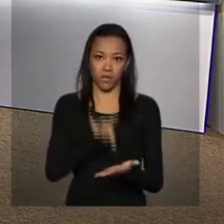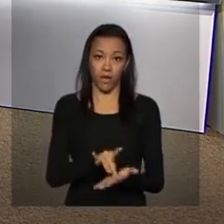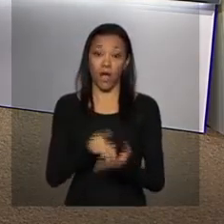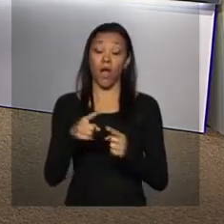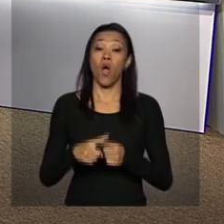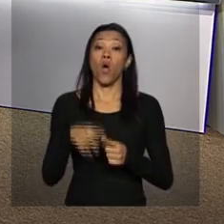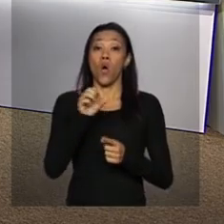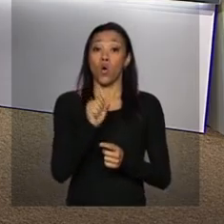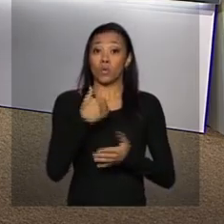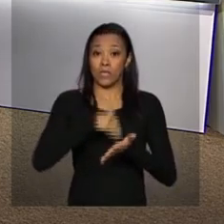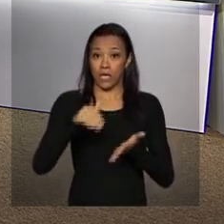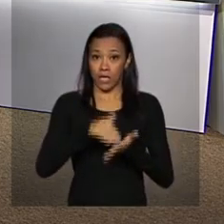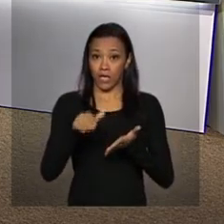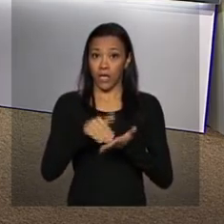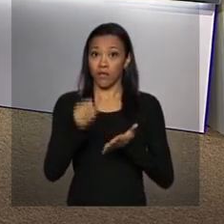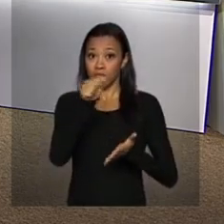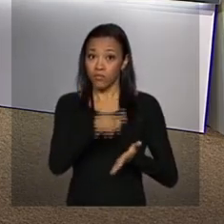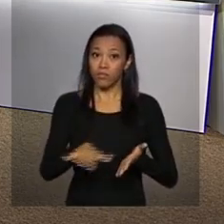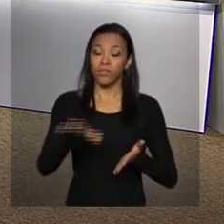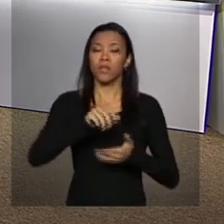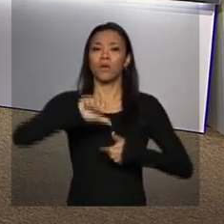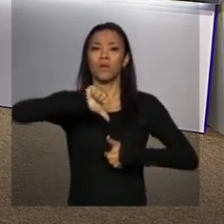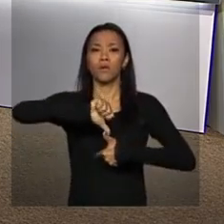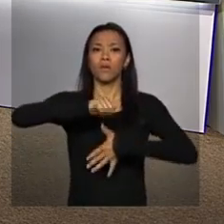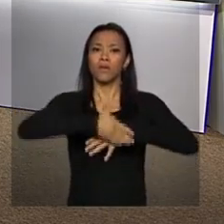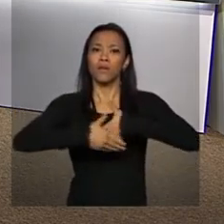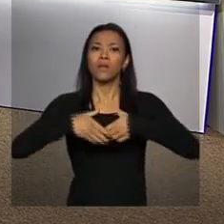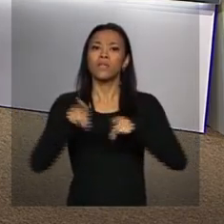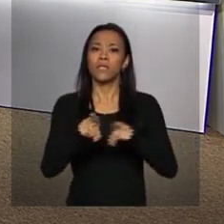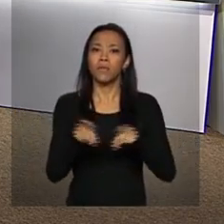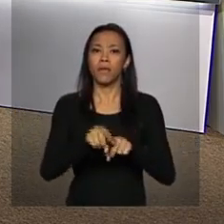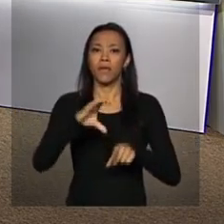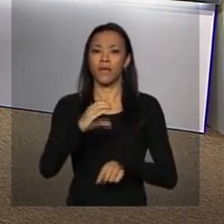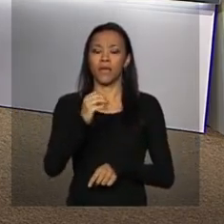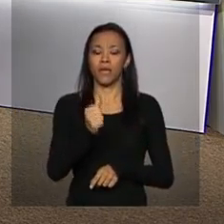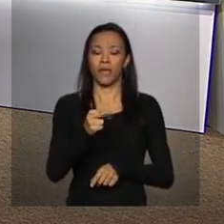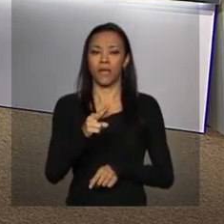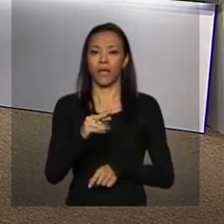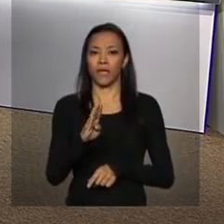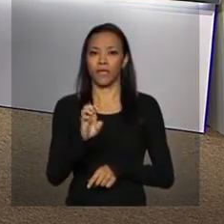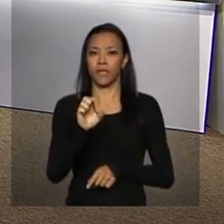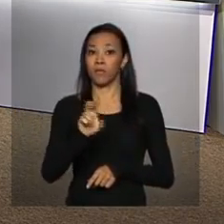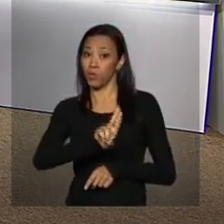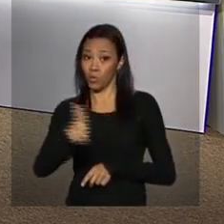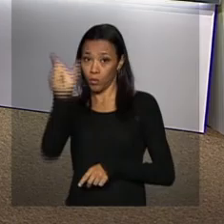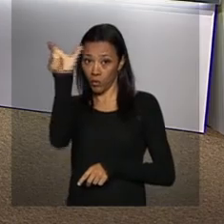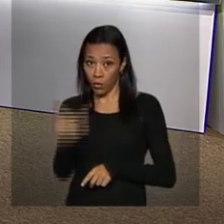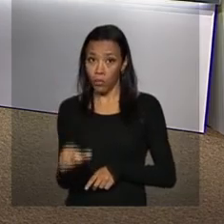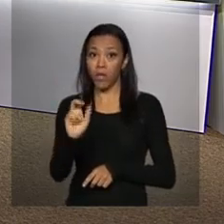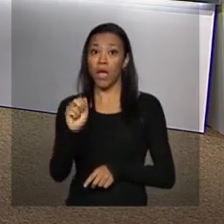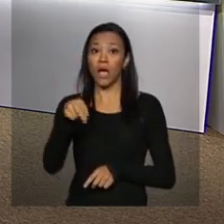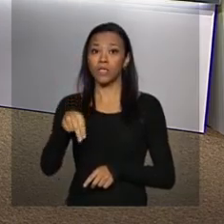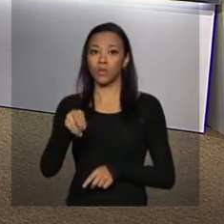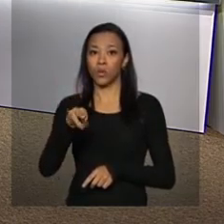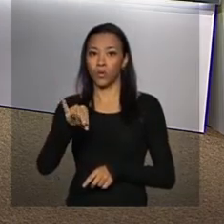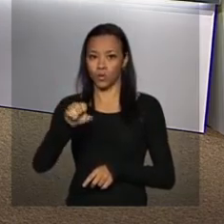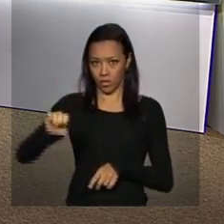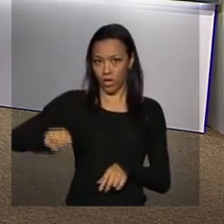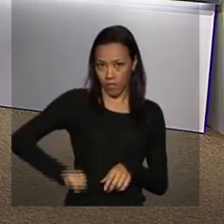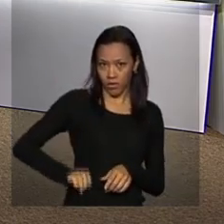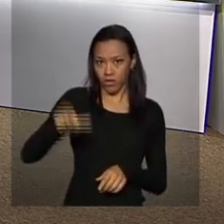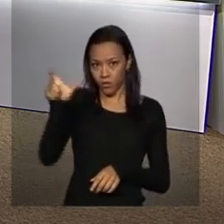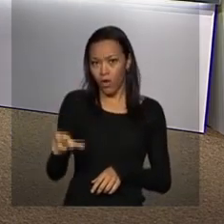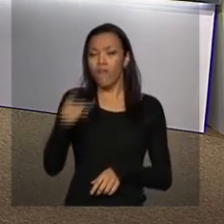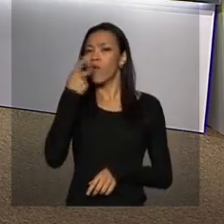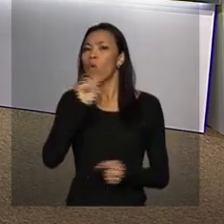subsecretário-geral da América do Sul, Central e Caribe do Ministério das Relações Exteriores, Antônio José Ferreira Simões, detalhou os objetivos